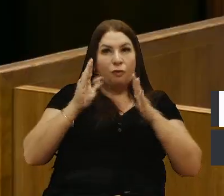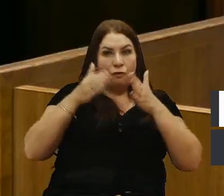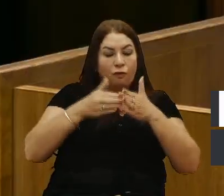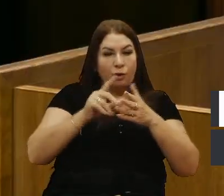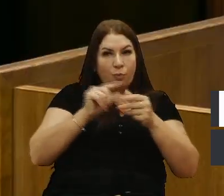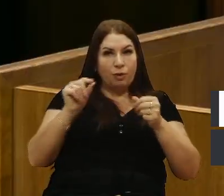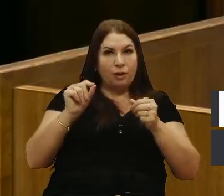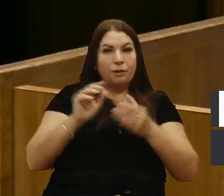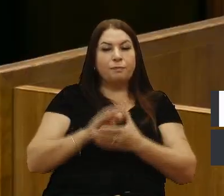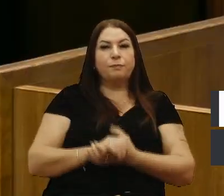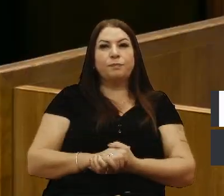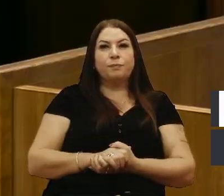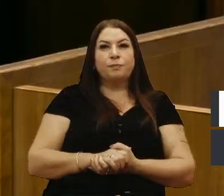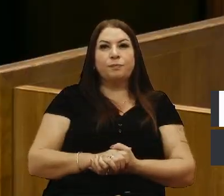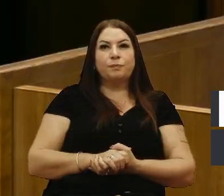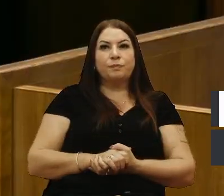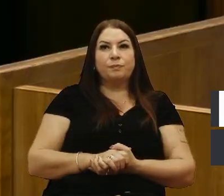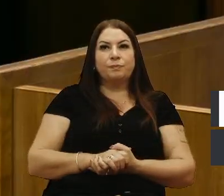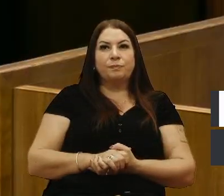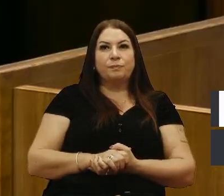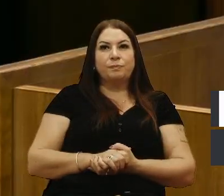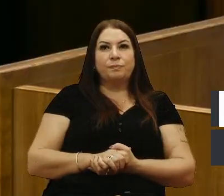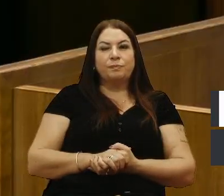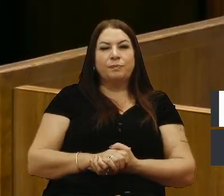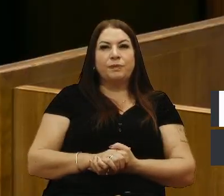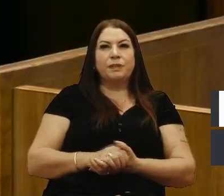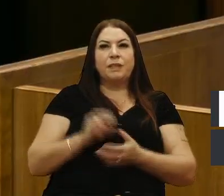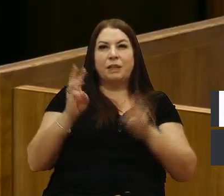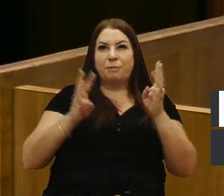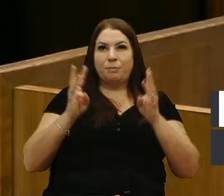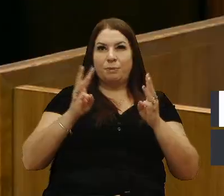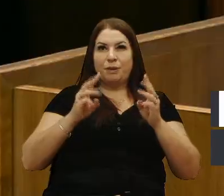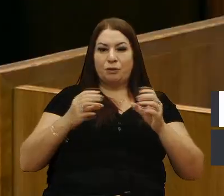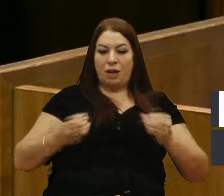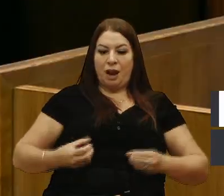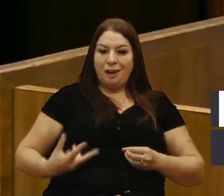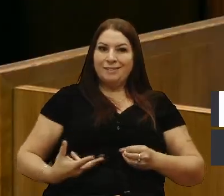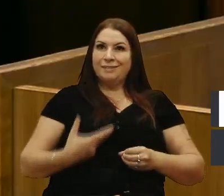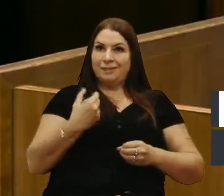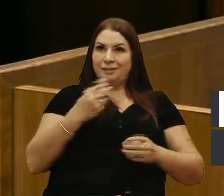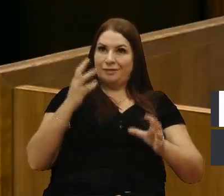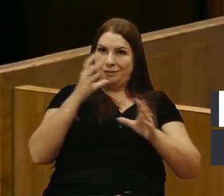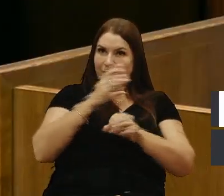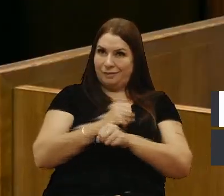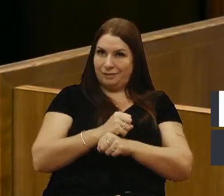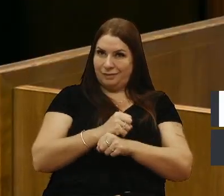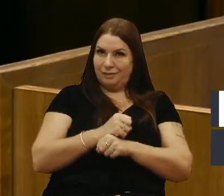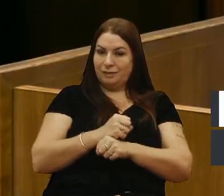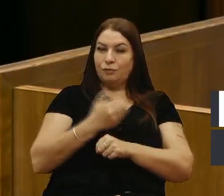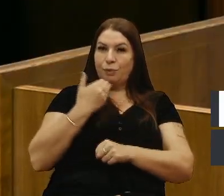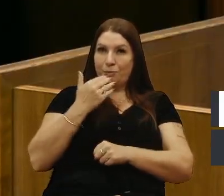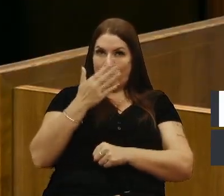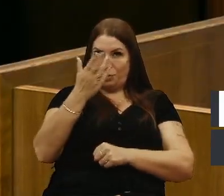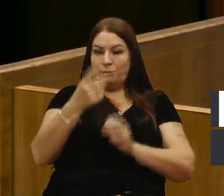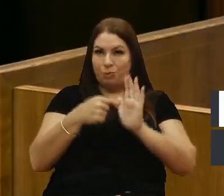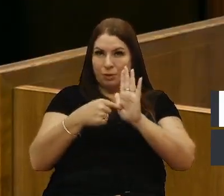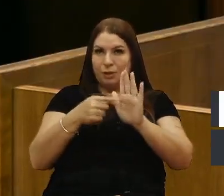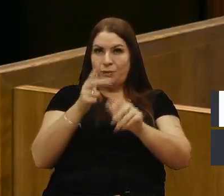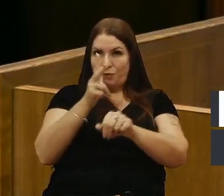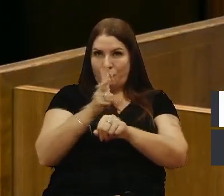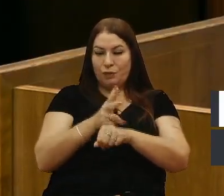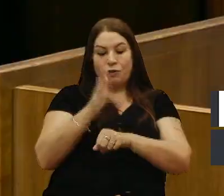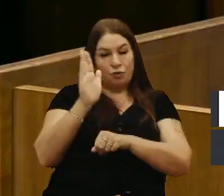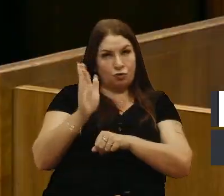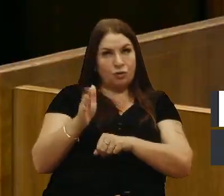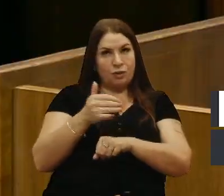pouquinho na parte do castramóvel, né? O castramóvel, e agora eu vou pedir para passar um vídeo, a gente já